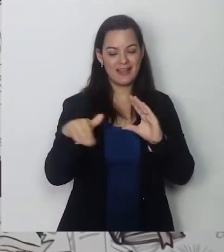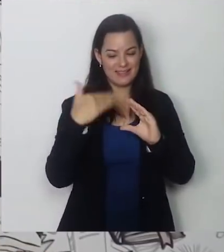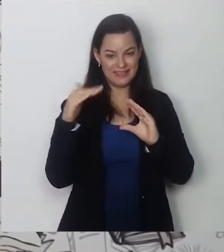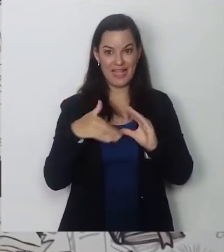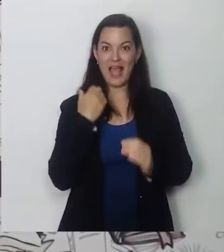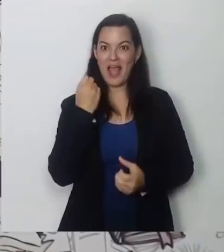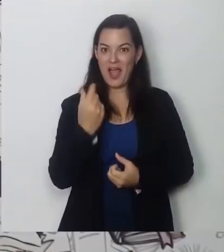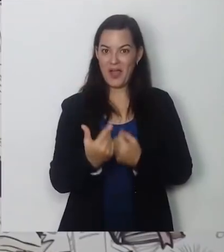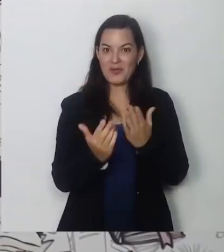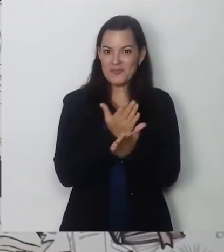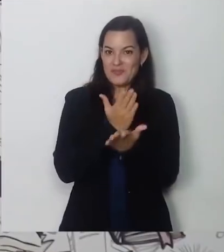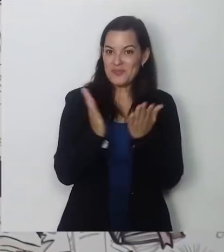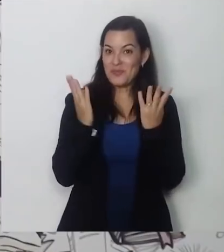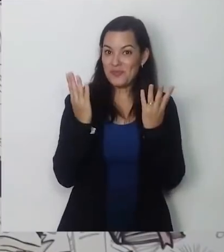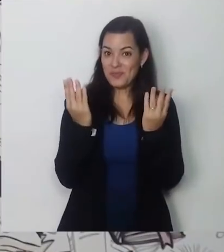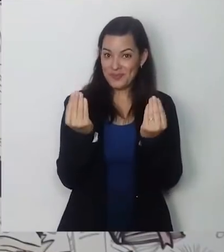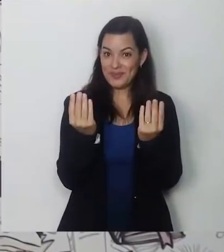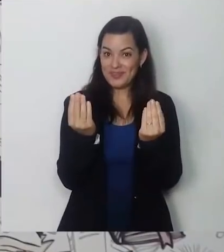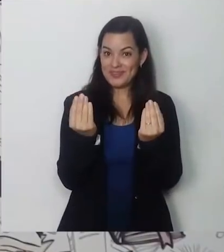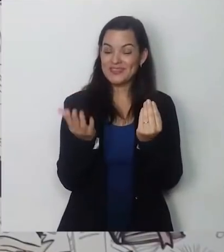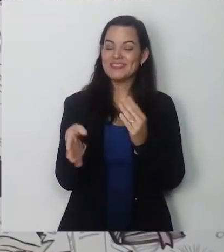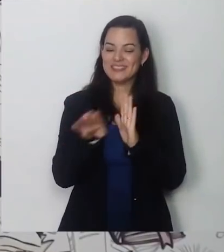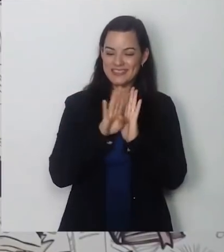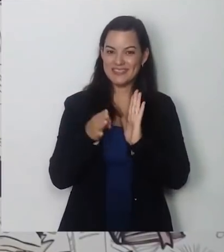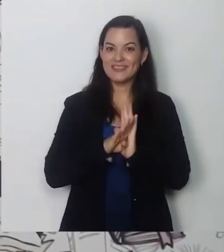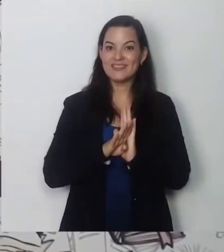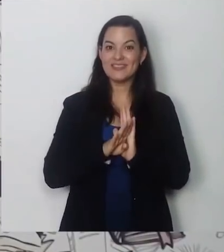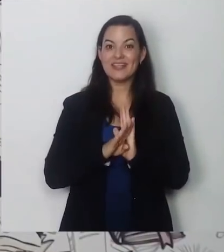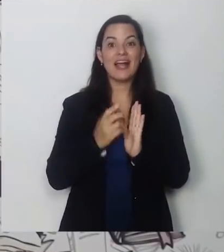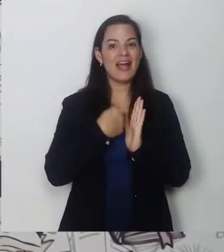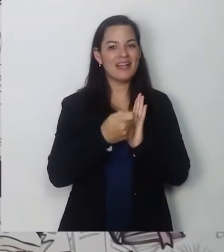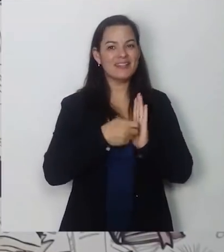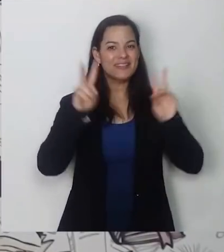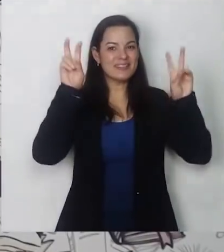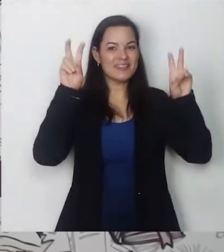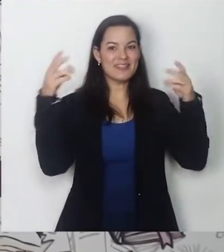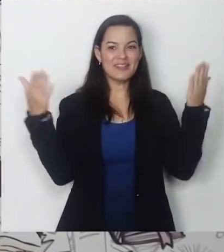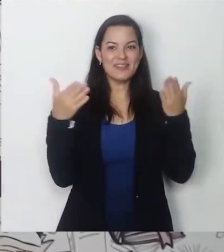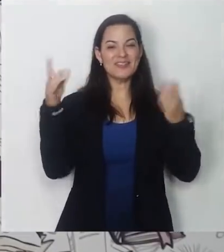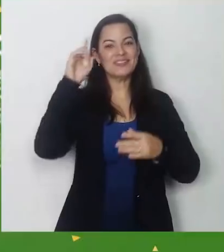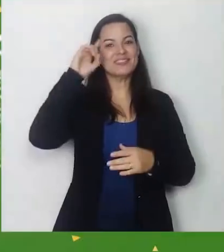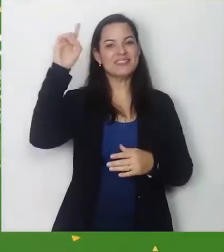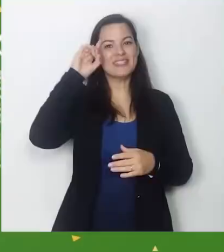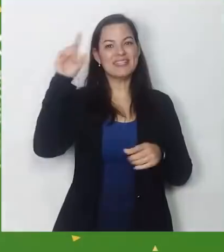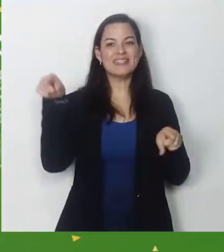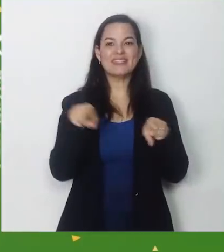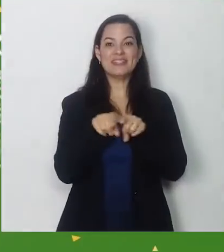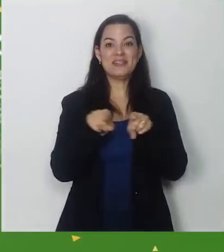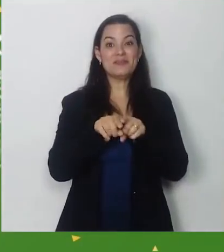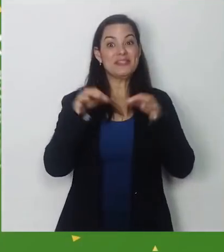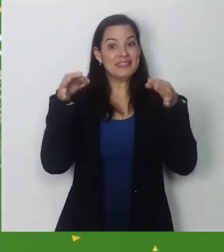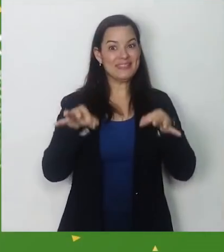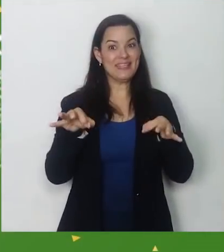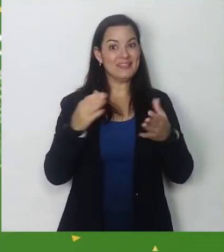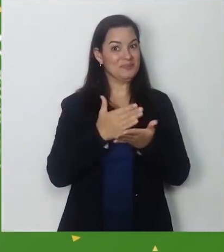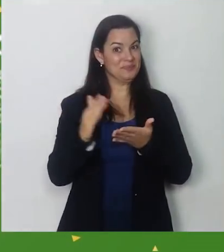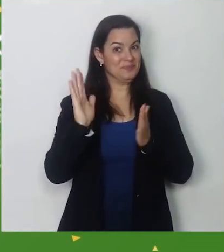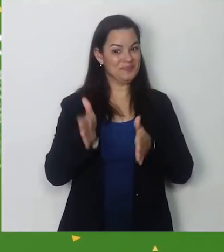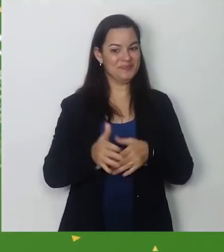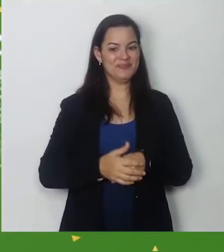bem legal. Vamos anotar o tema do dia de hoje e a nossa data bem direitinho que já vamos